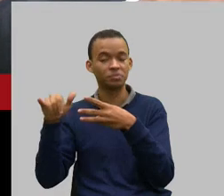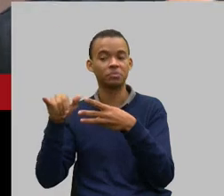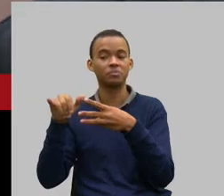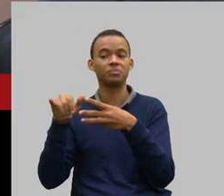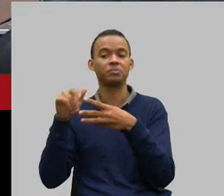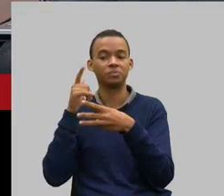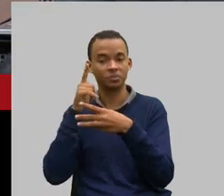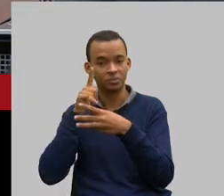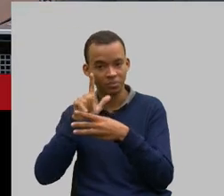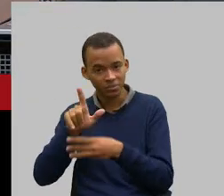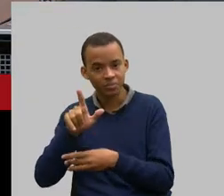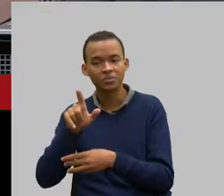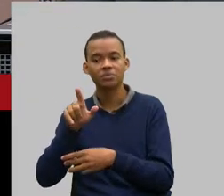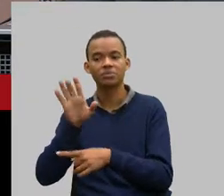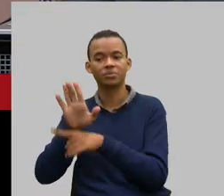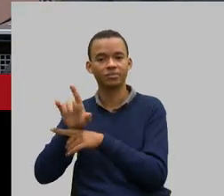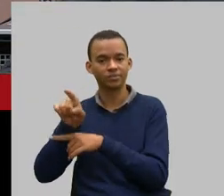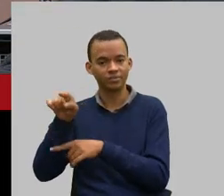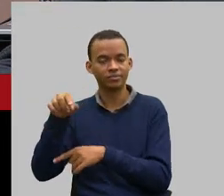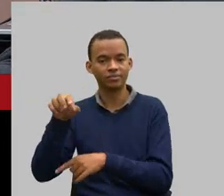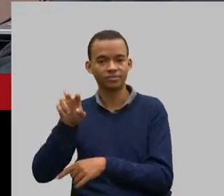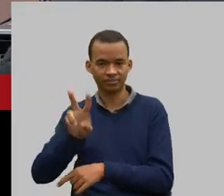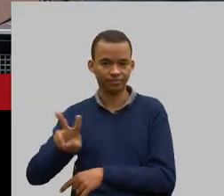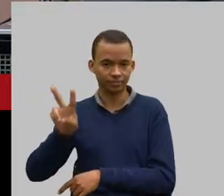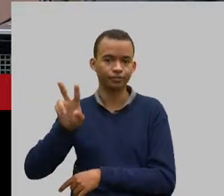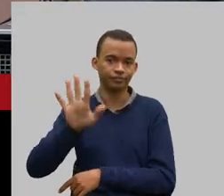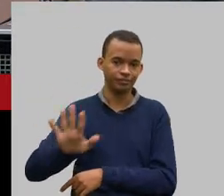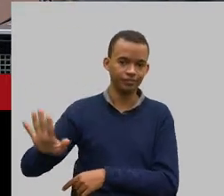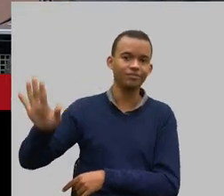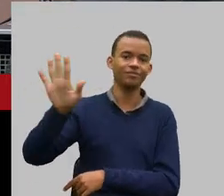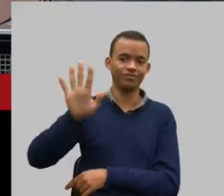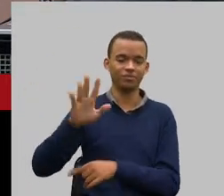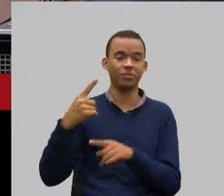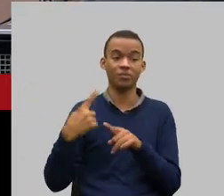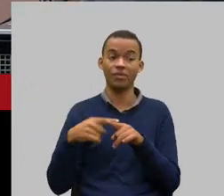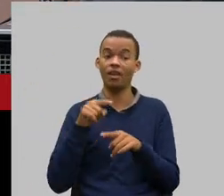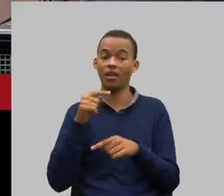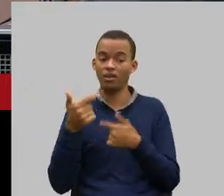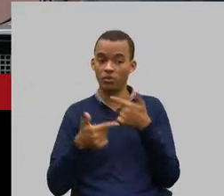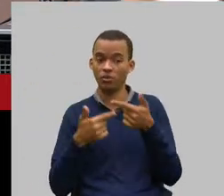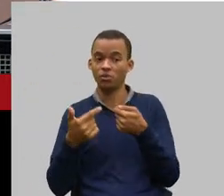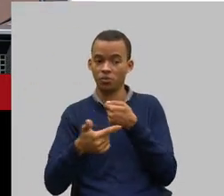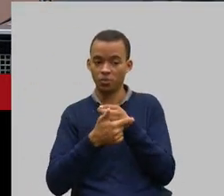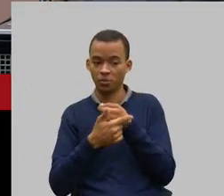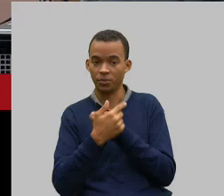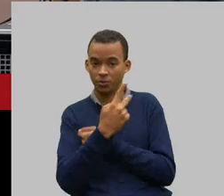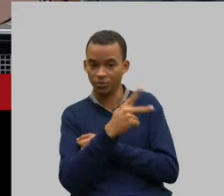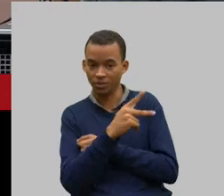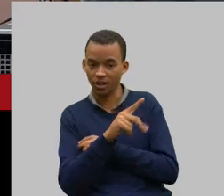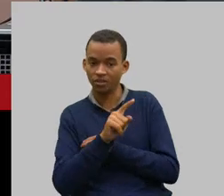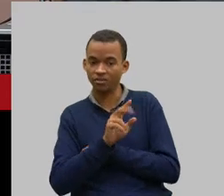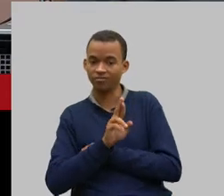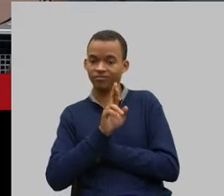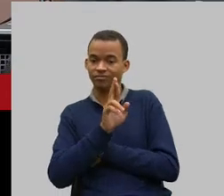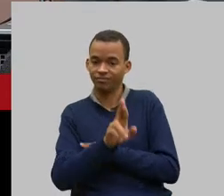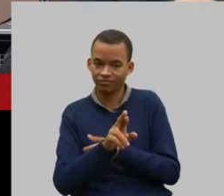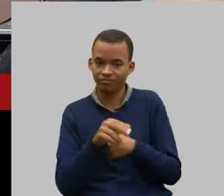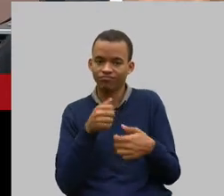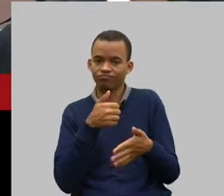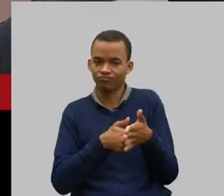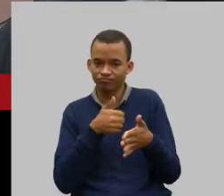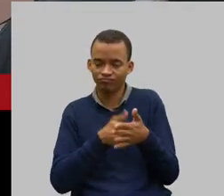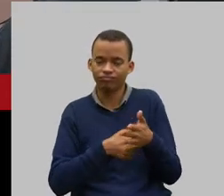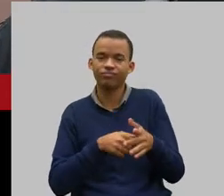verde trabalho você foi ali protagonista Você tocou num assunto importante dos